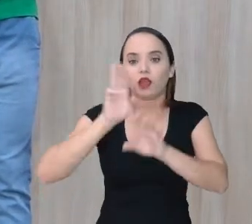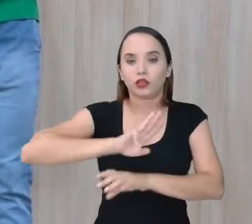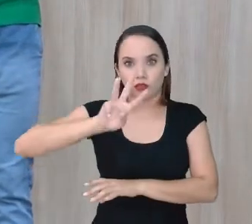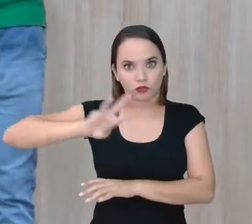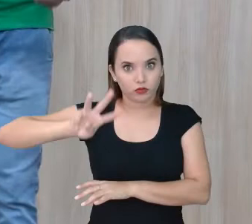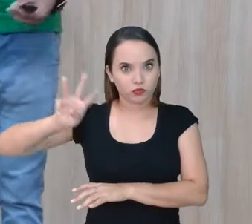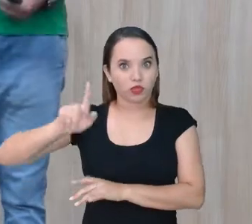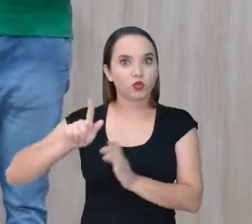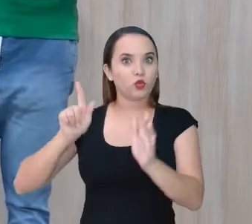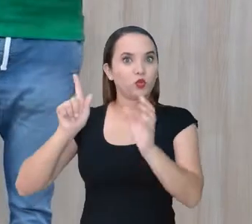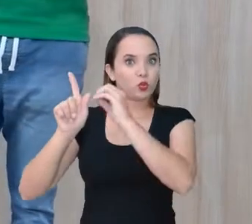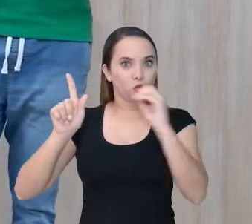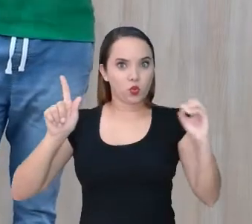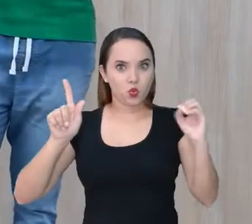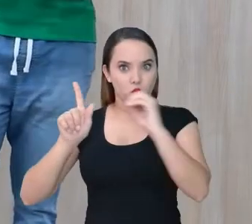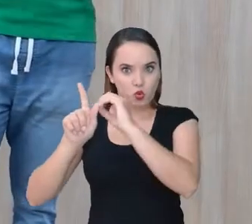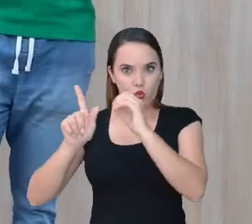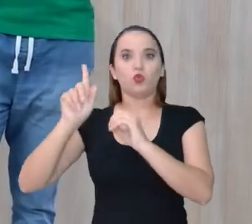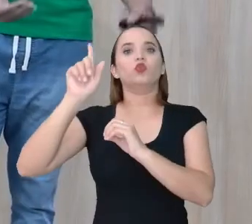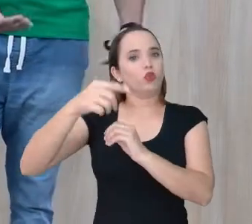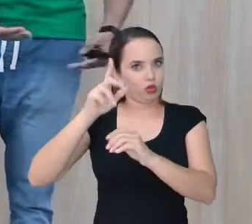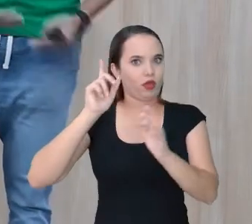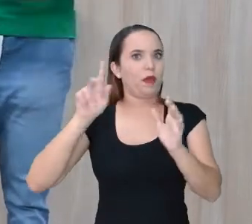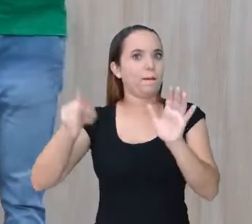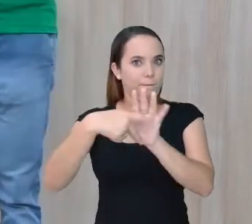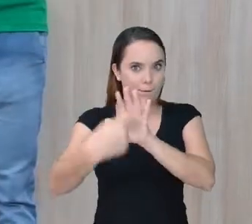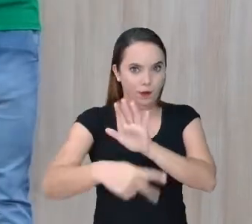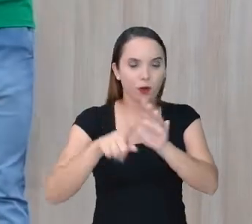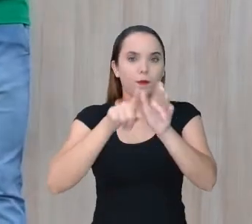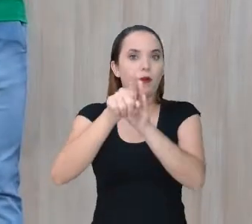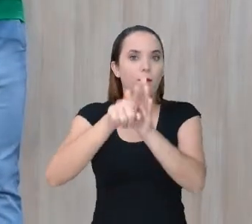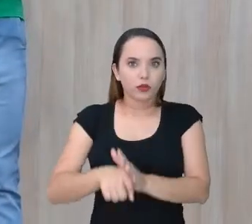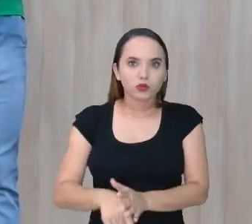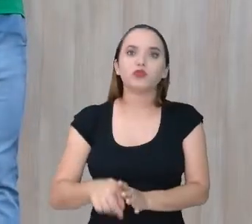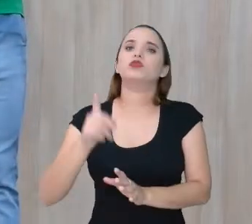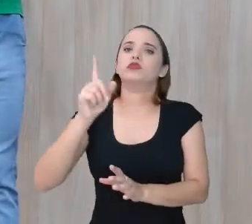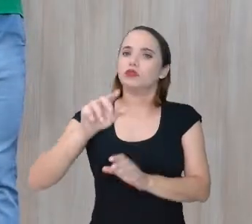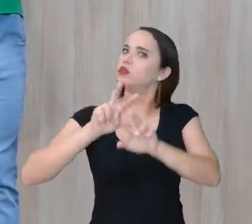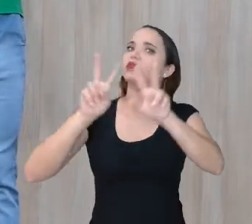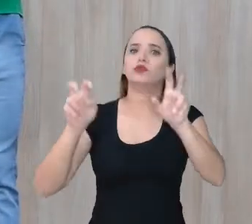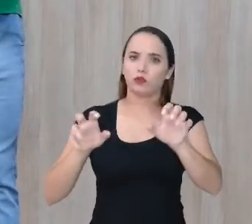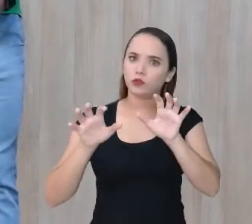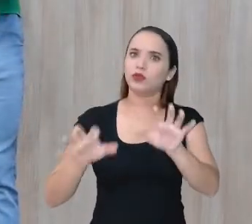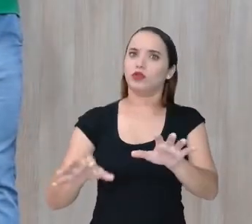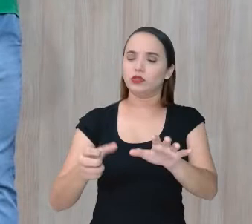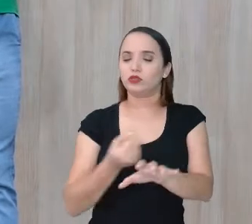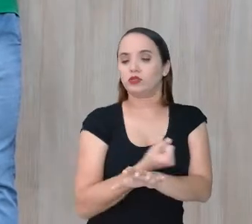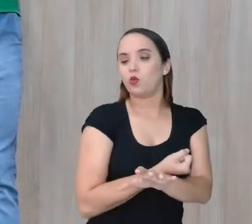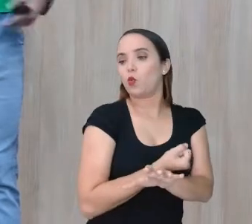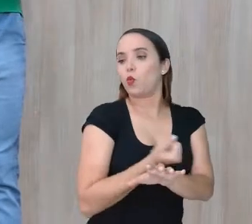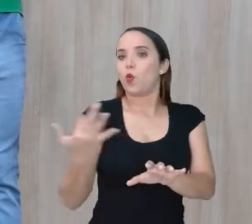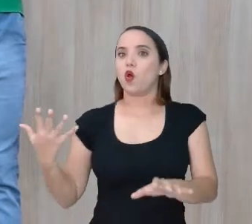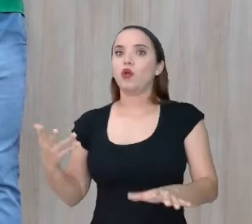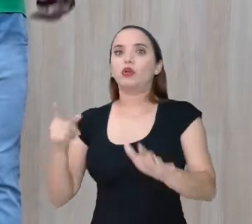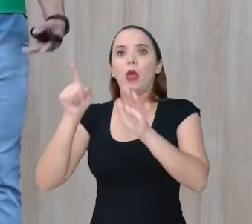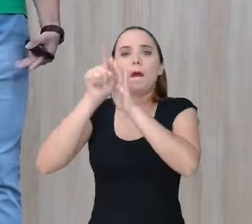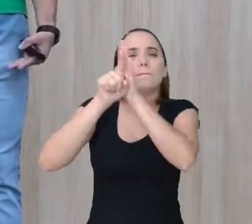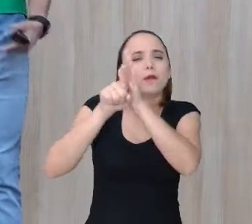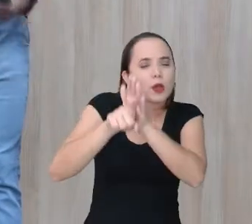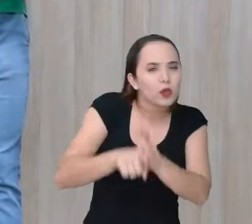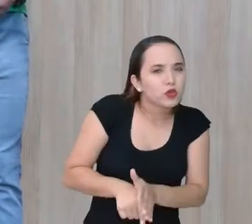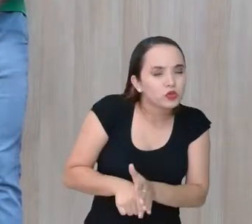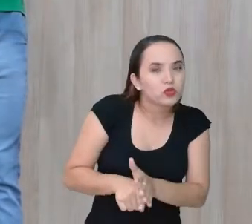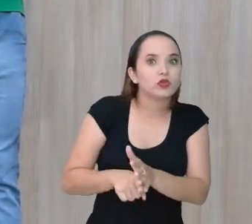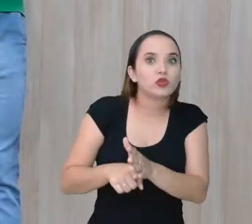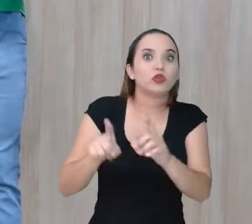site Google, que é uma plataforma de pesquisa, foi justamente essa ideia aí da quantidade de pesquisas e